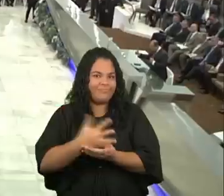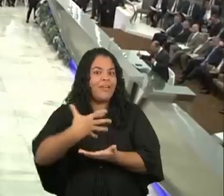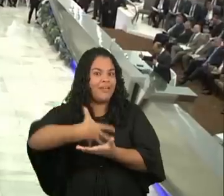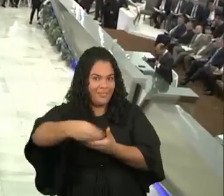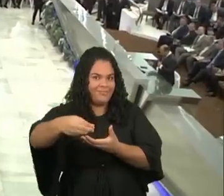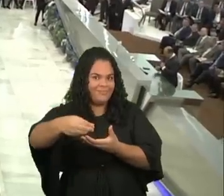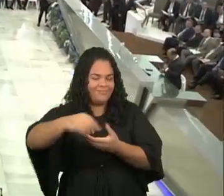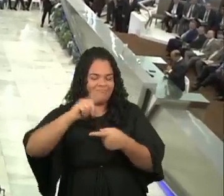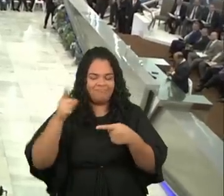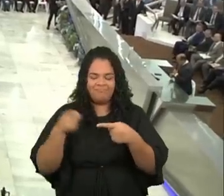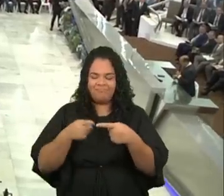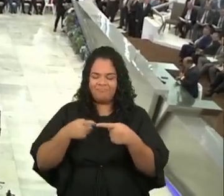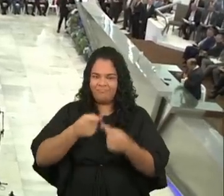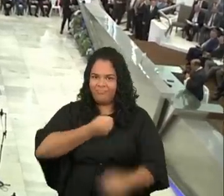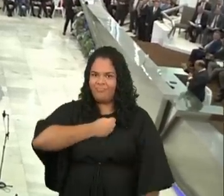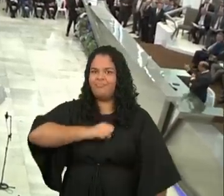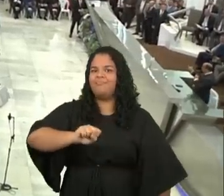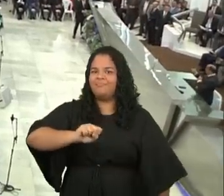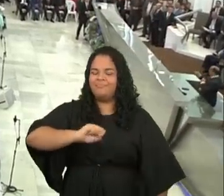Defender,